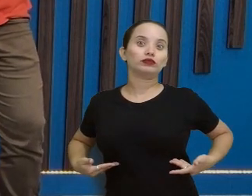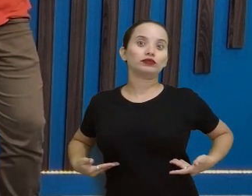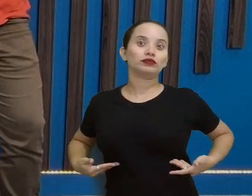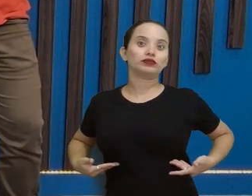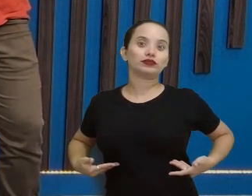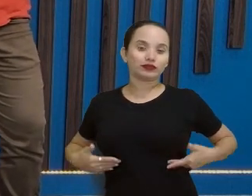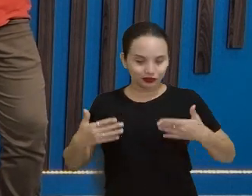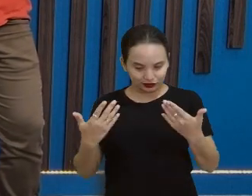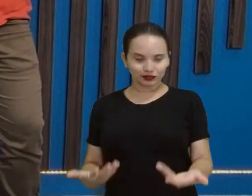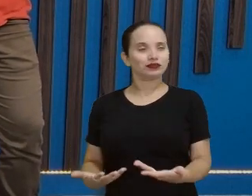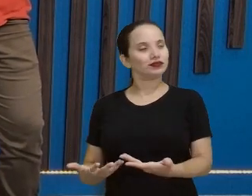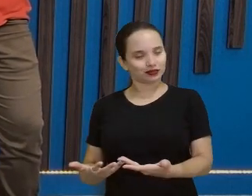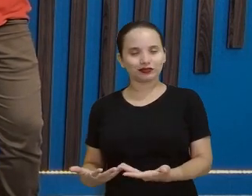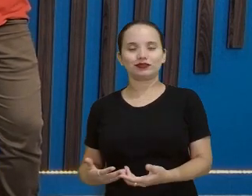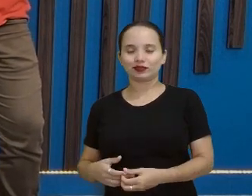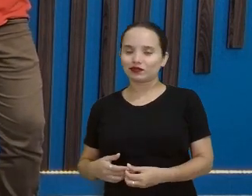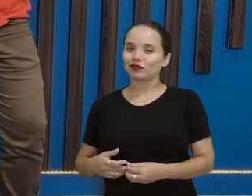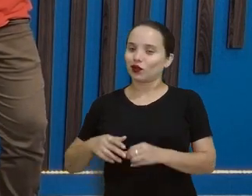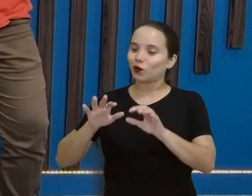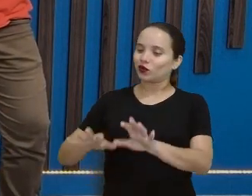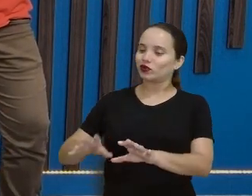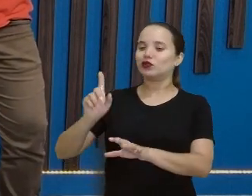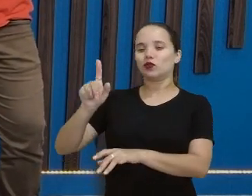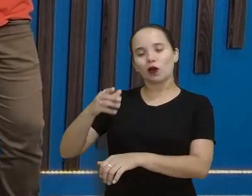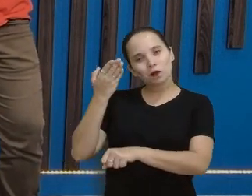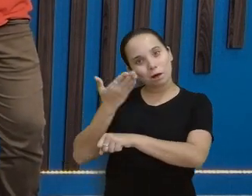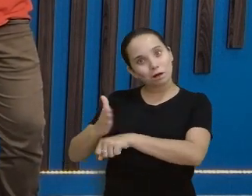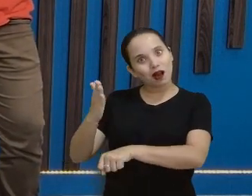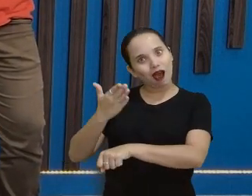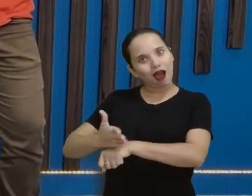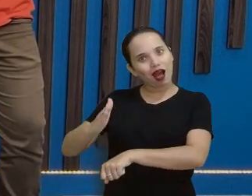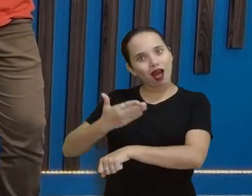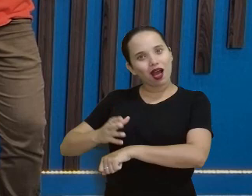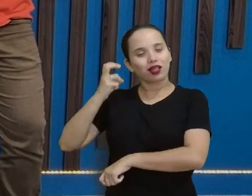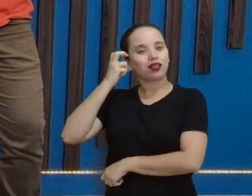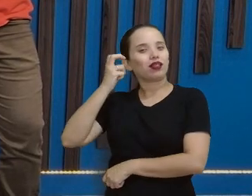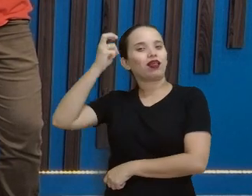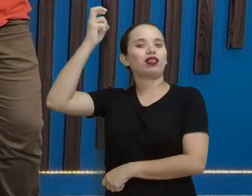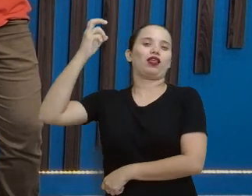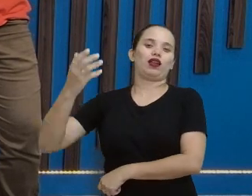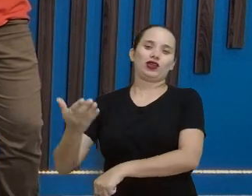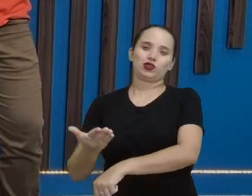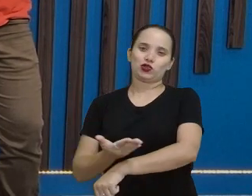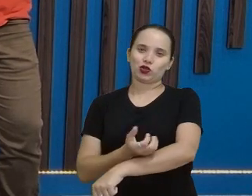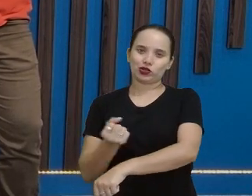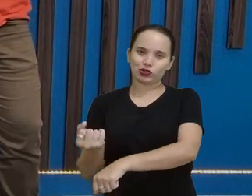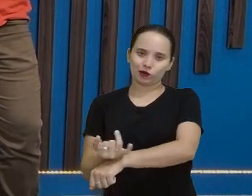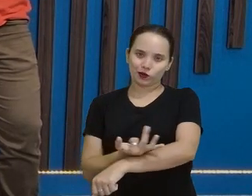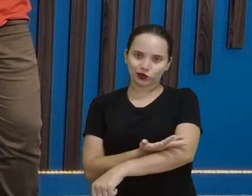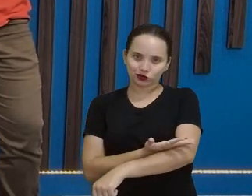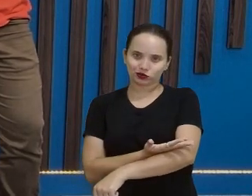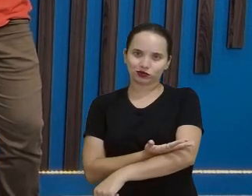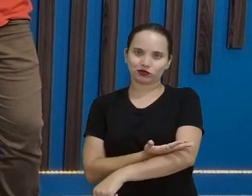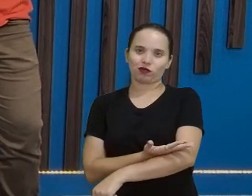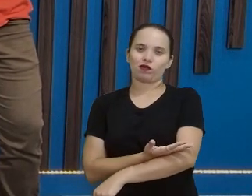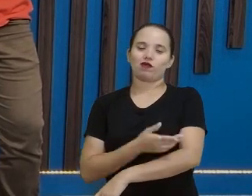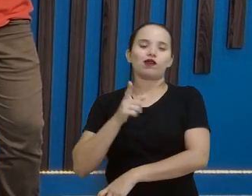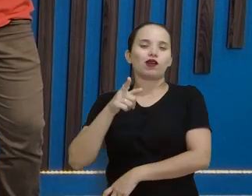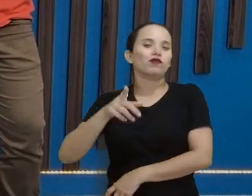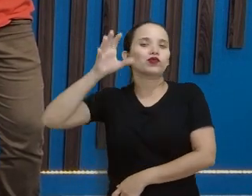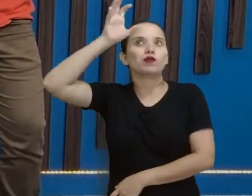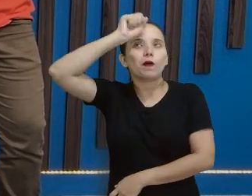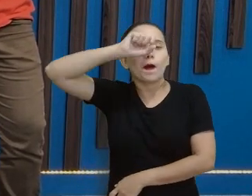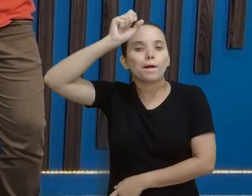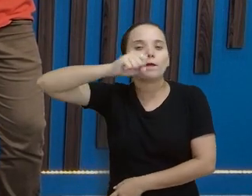Então, isso é um exercício de inteligência emocional, né? De você aprender a lidar com as